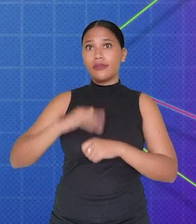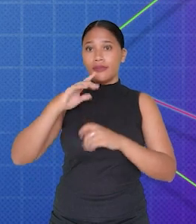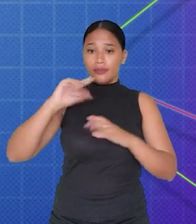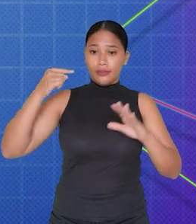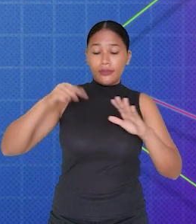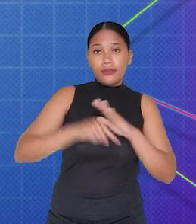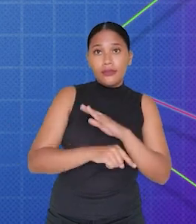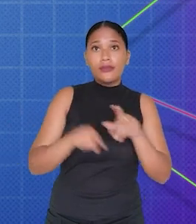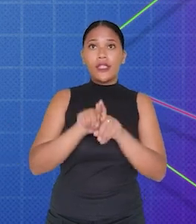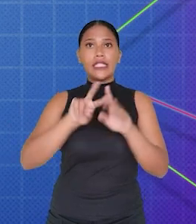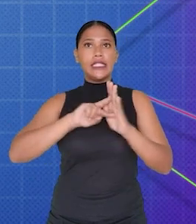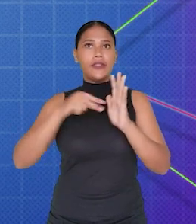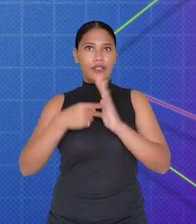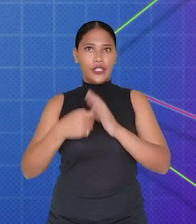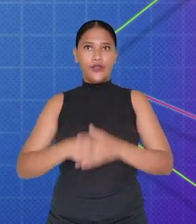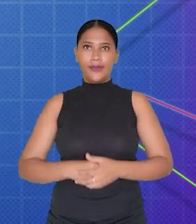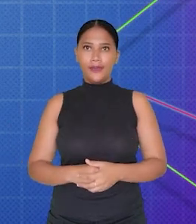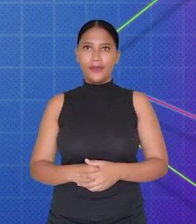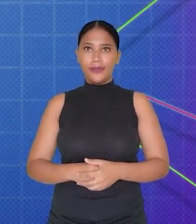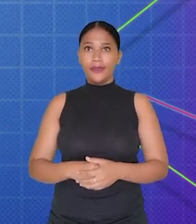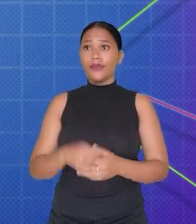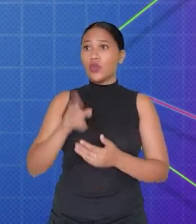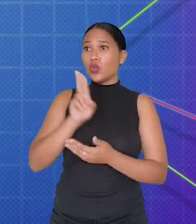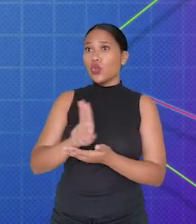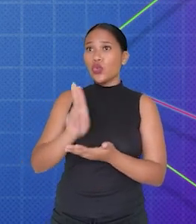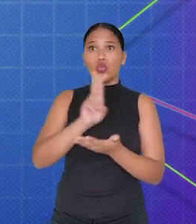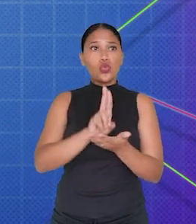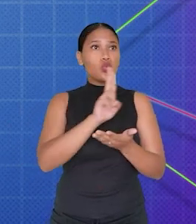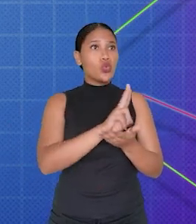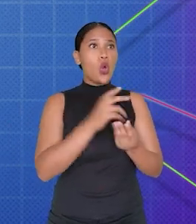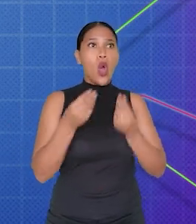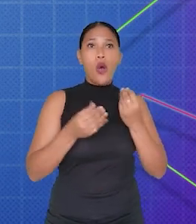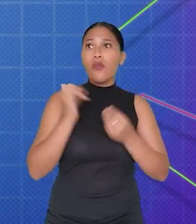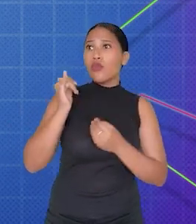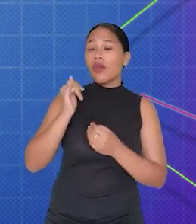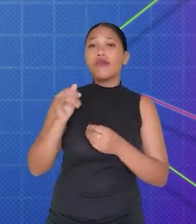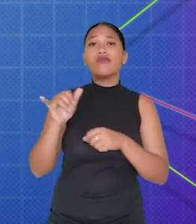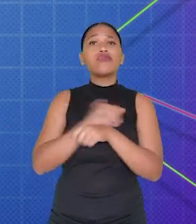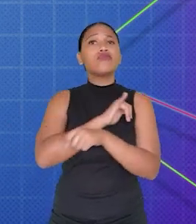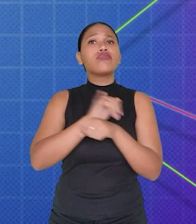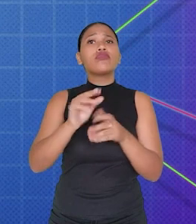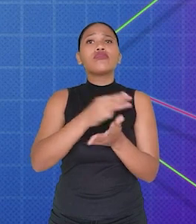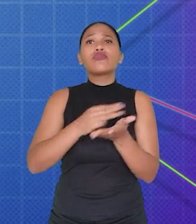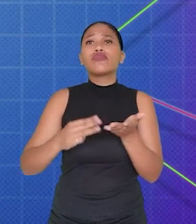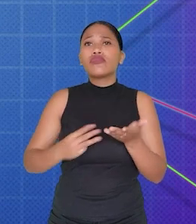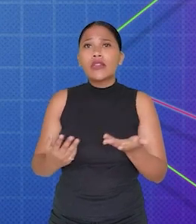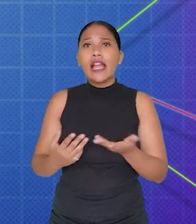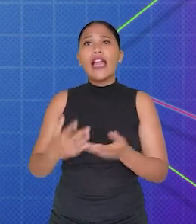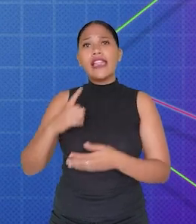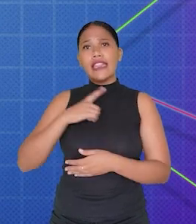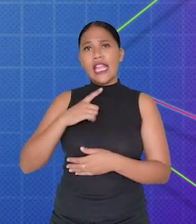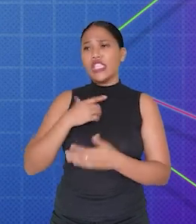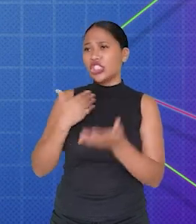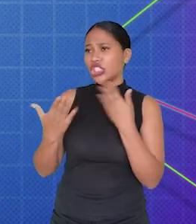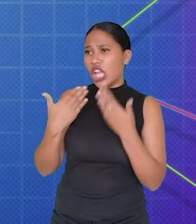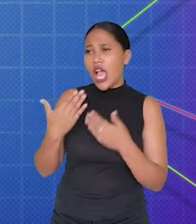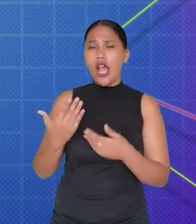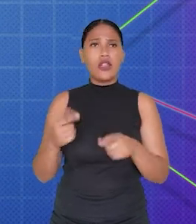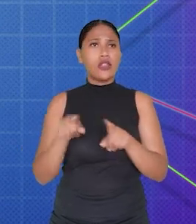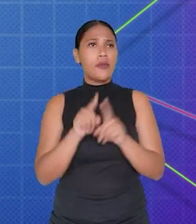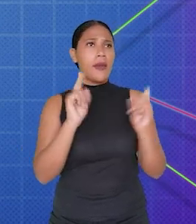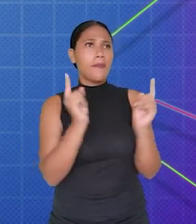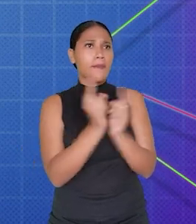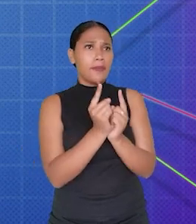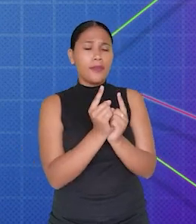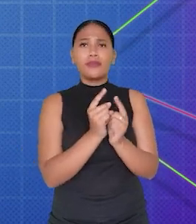mais imersiva e significativa. Usar diferentes meios de contar a história. Além de diálogos e cutscenes, é importante